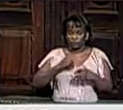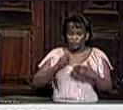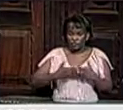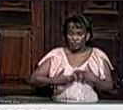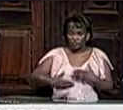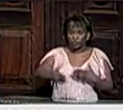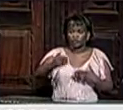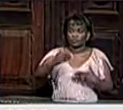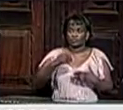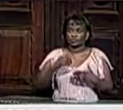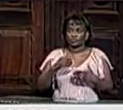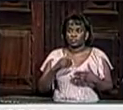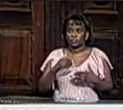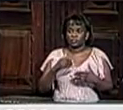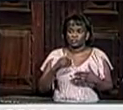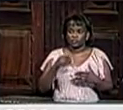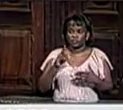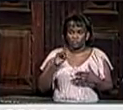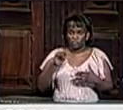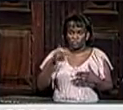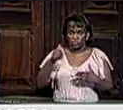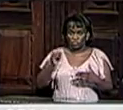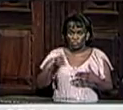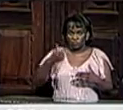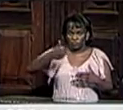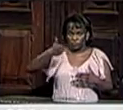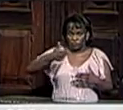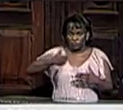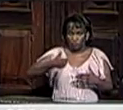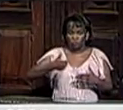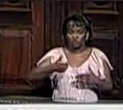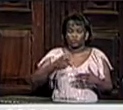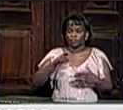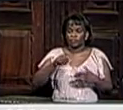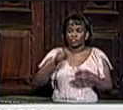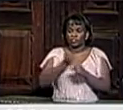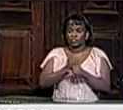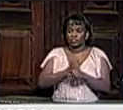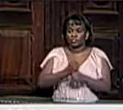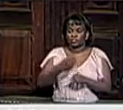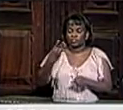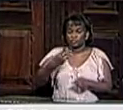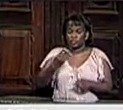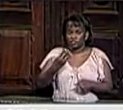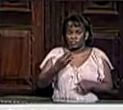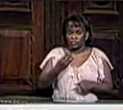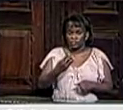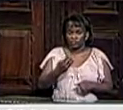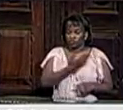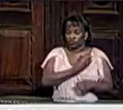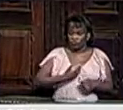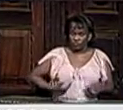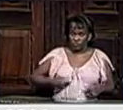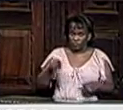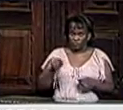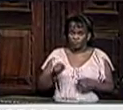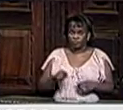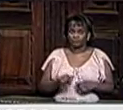entrando, a partir de 1º de janeiro, no 3º ano deste